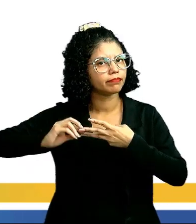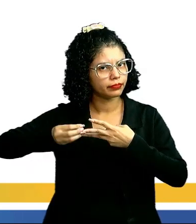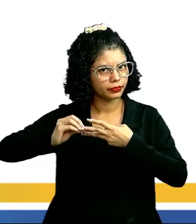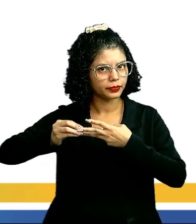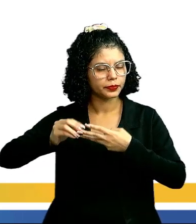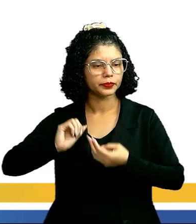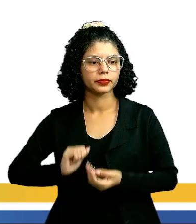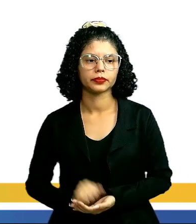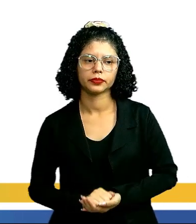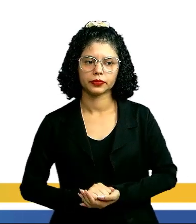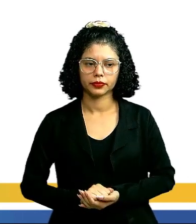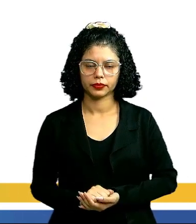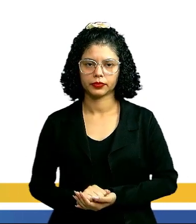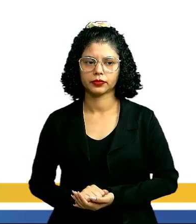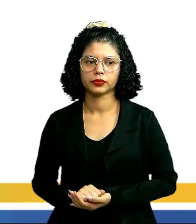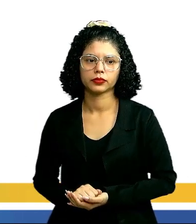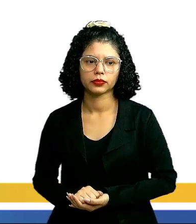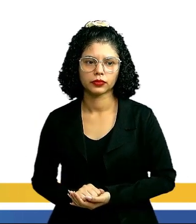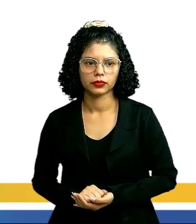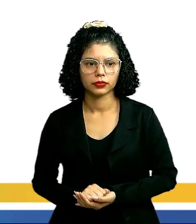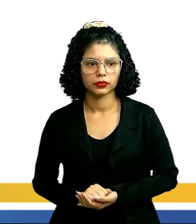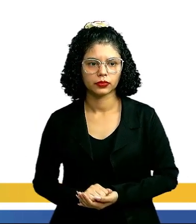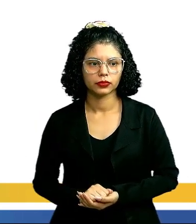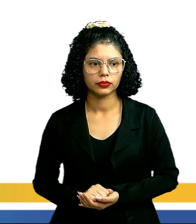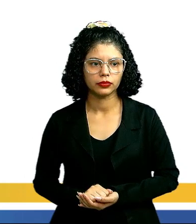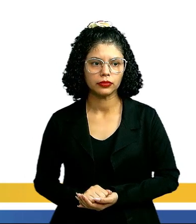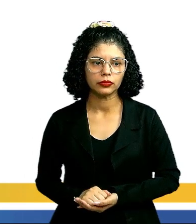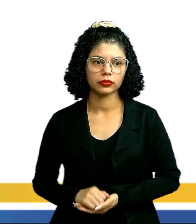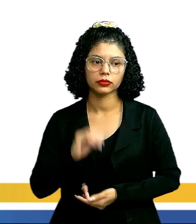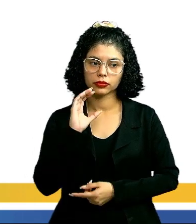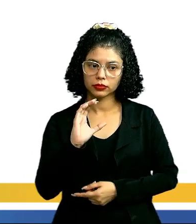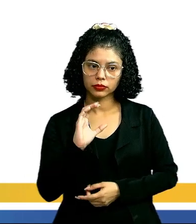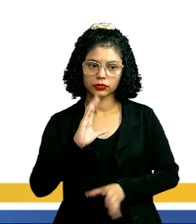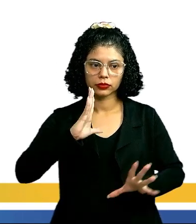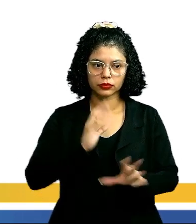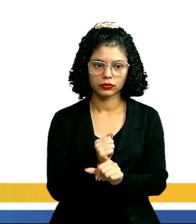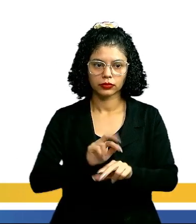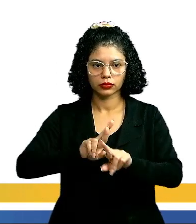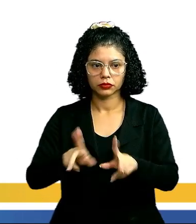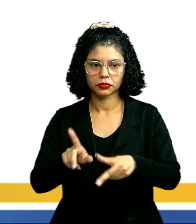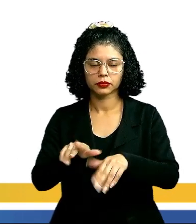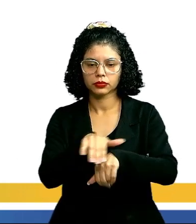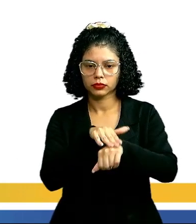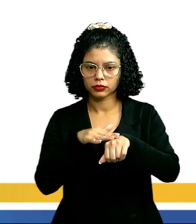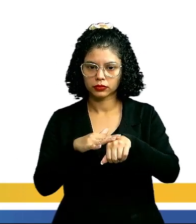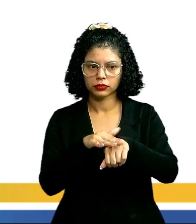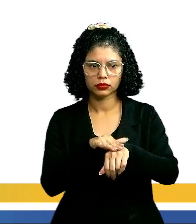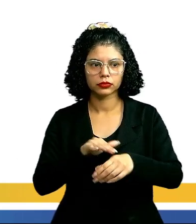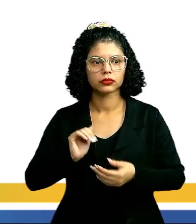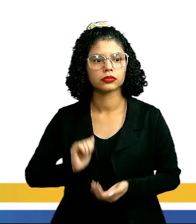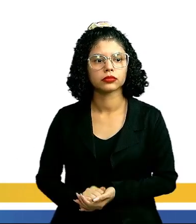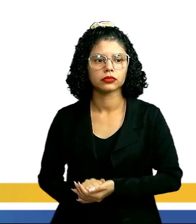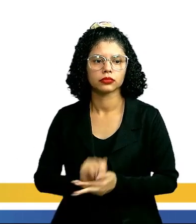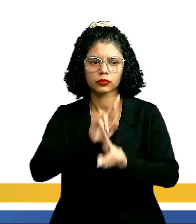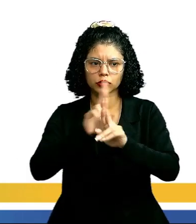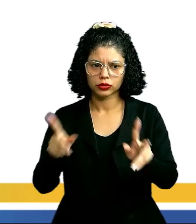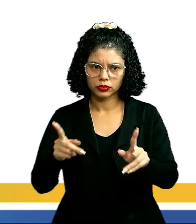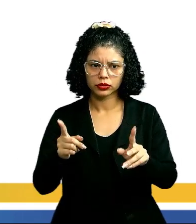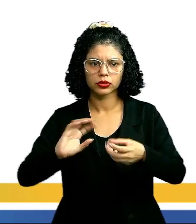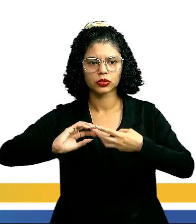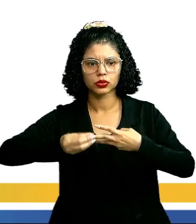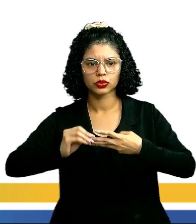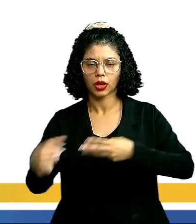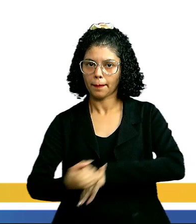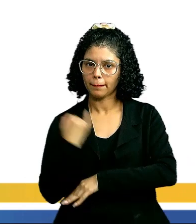comunicação entre elas, ou entre as células, adesão a diferentes tecidos, diferenciação